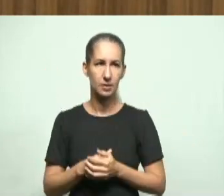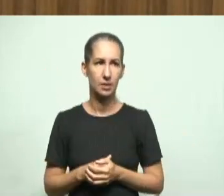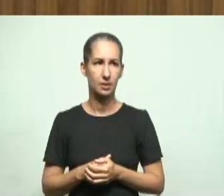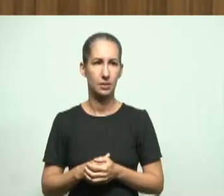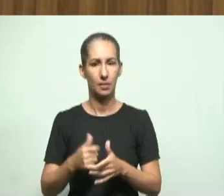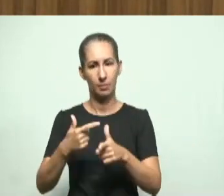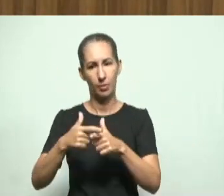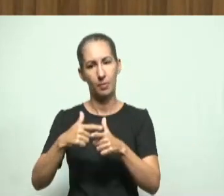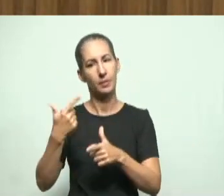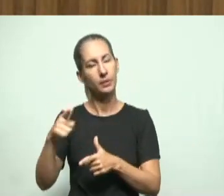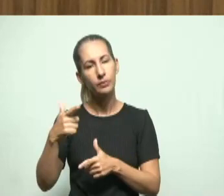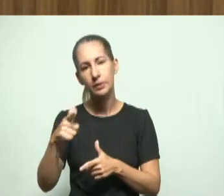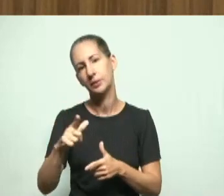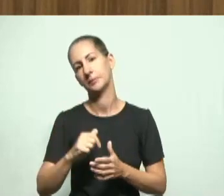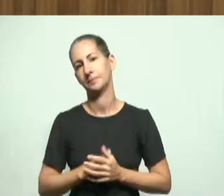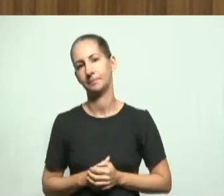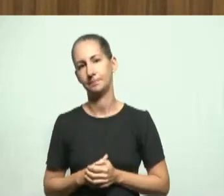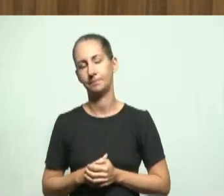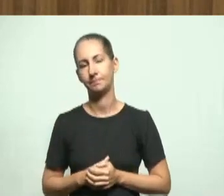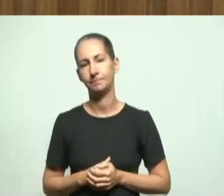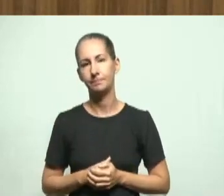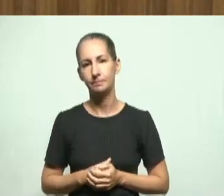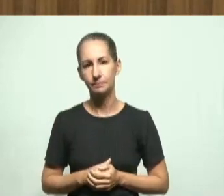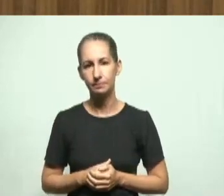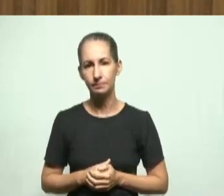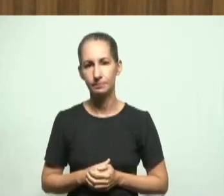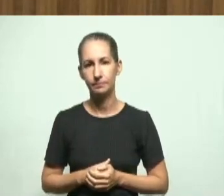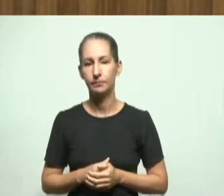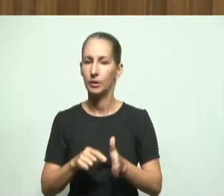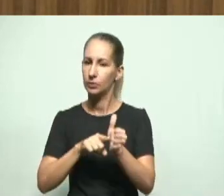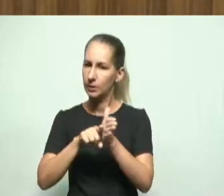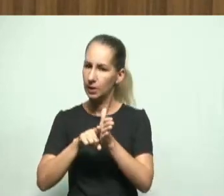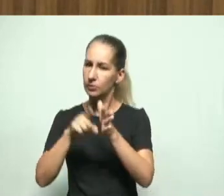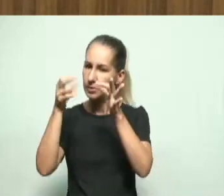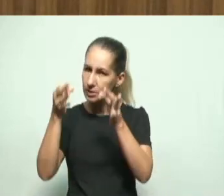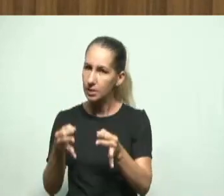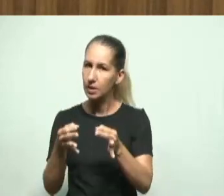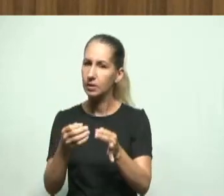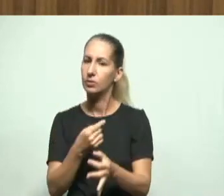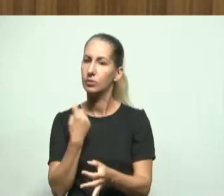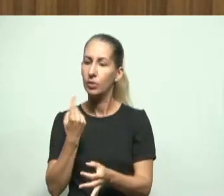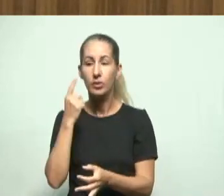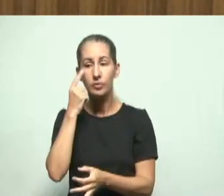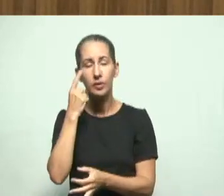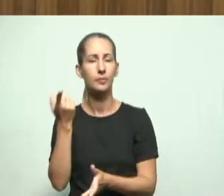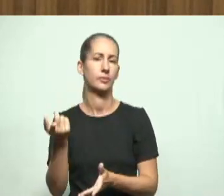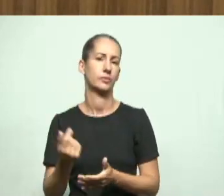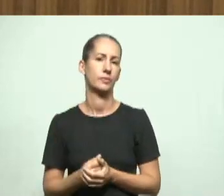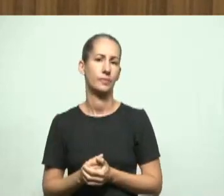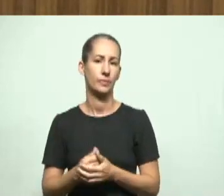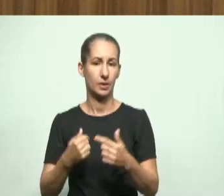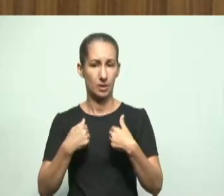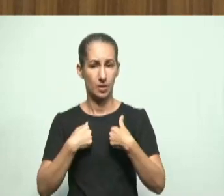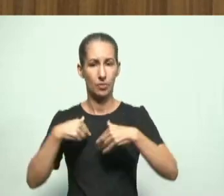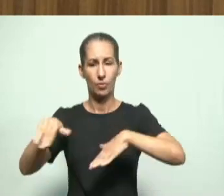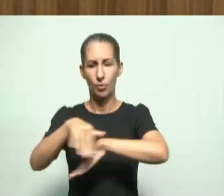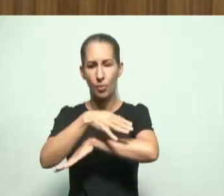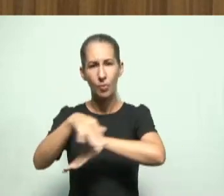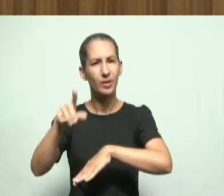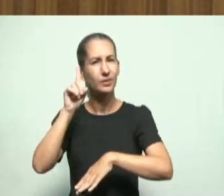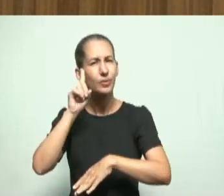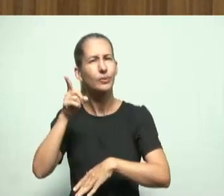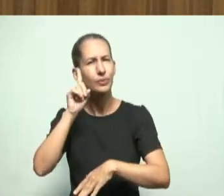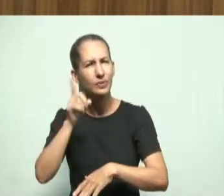ficaram alagadas. Então, aqui um dado concreto que nós vemos de perto. Eu estou nas ruas todos os